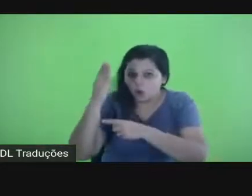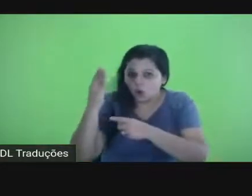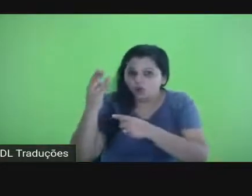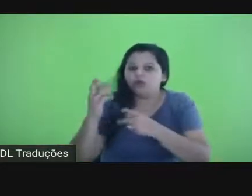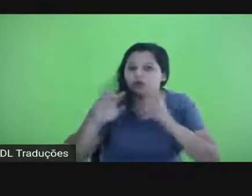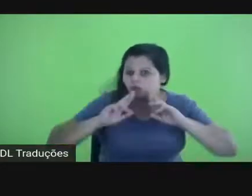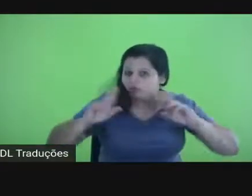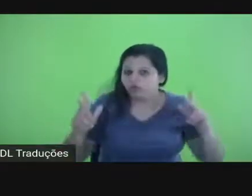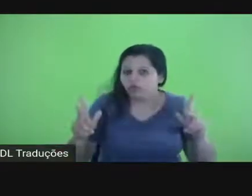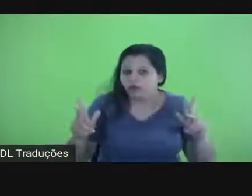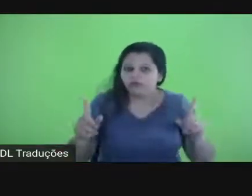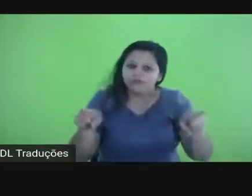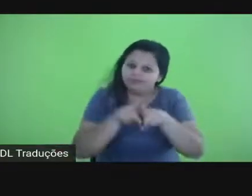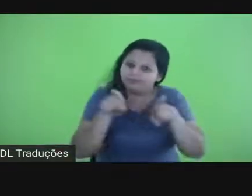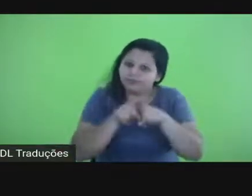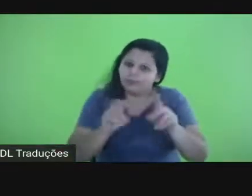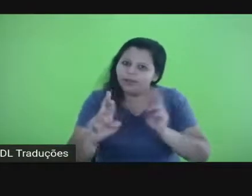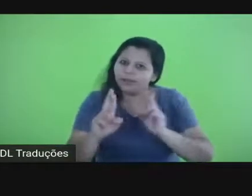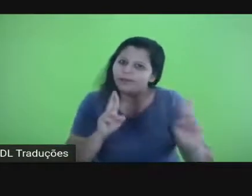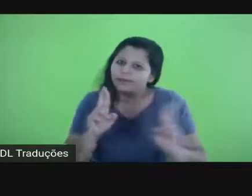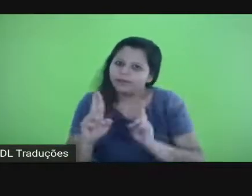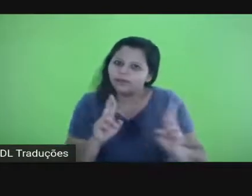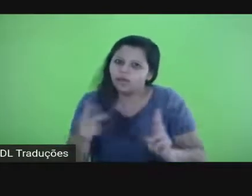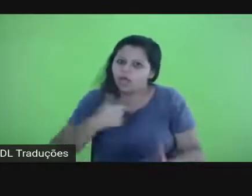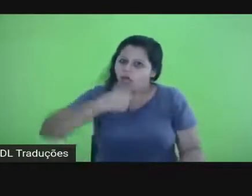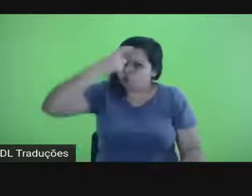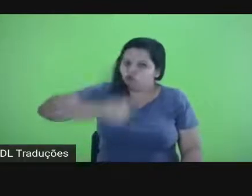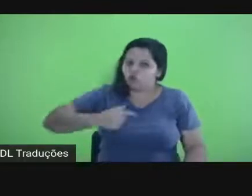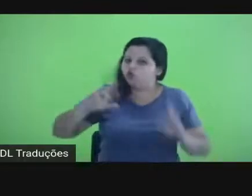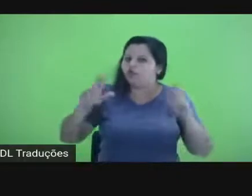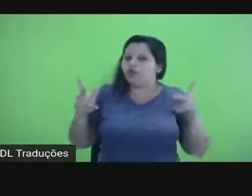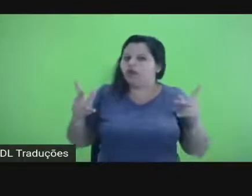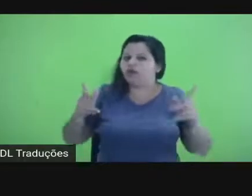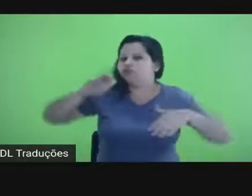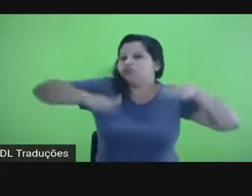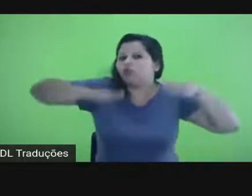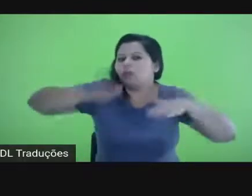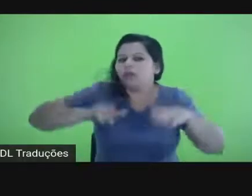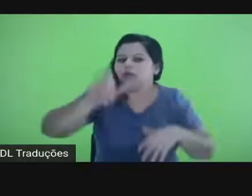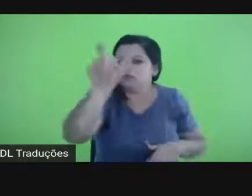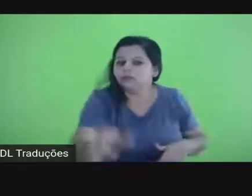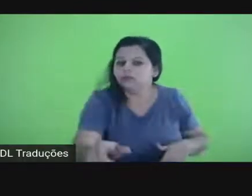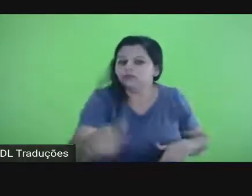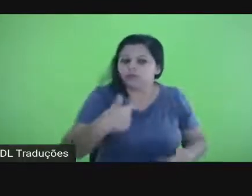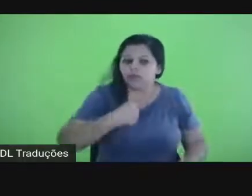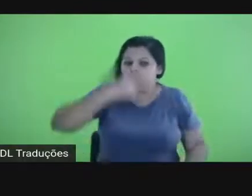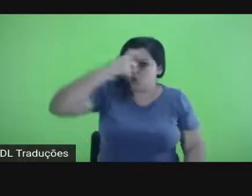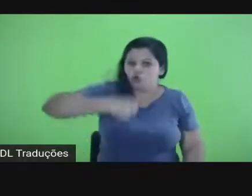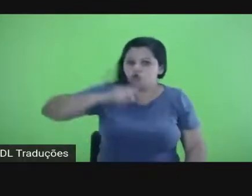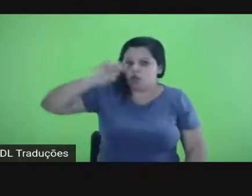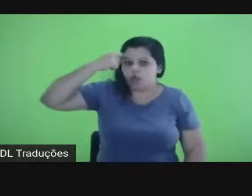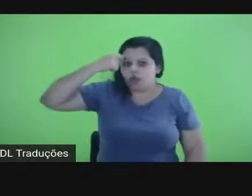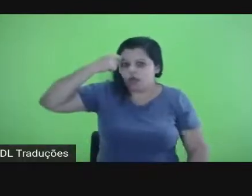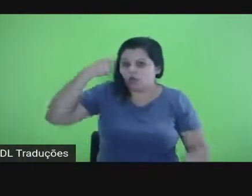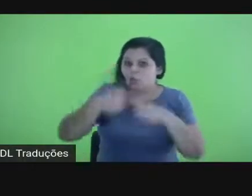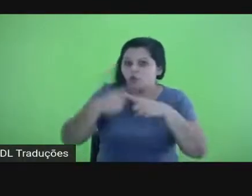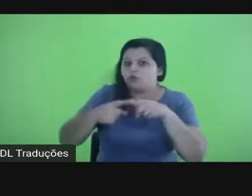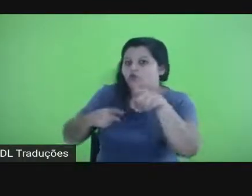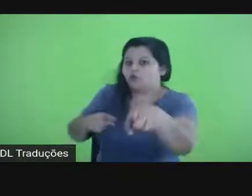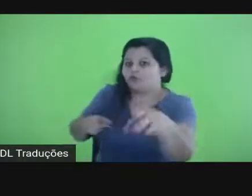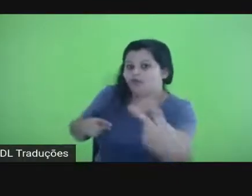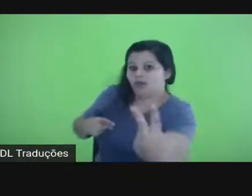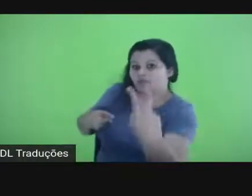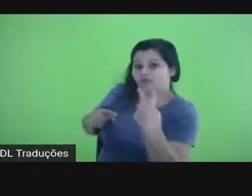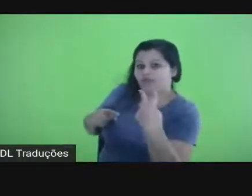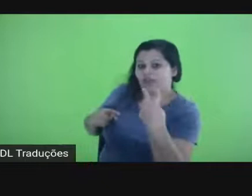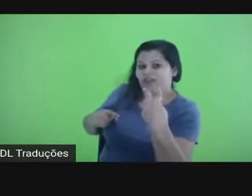porque a diferença também ela é relacional, né? Eu sou diferente em relação a alguém, né? Então, eu sou negro a partir da sua visão, porque a partir da